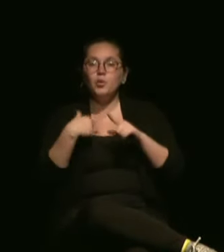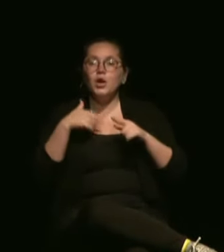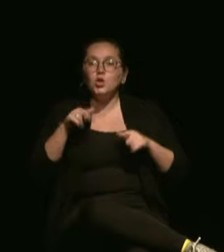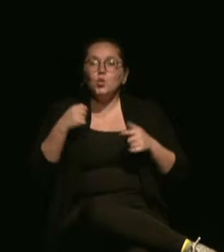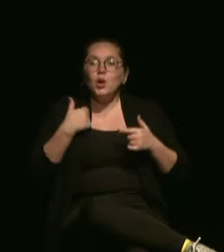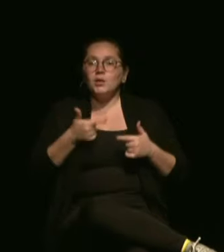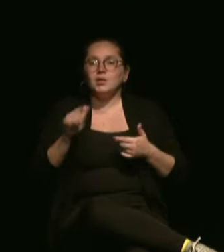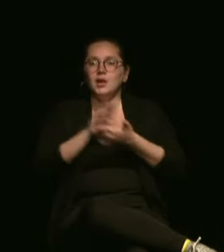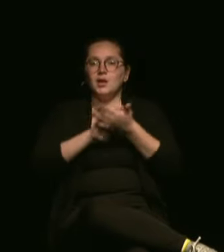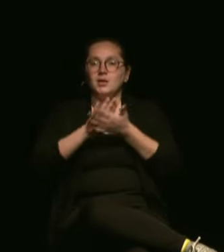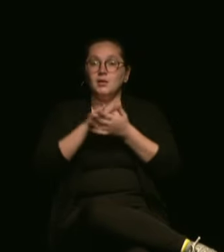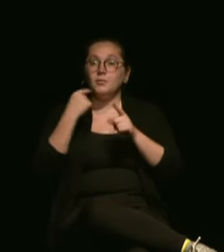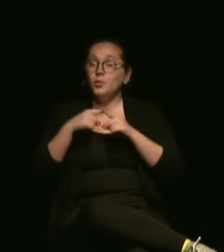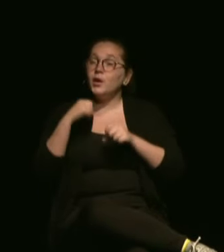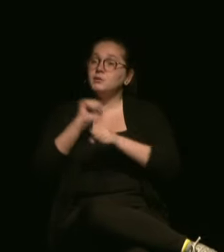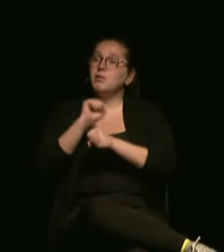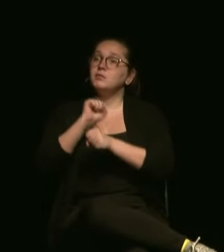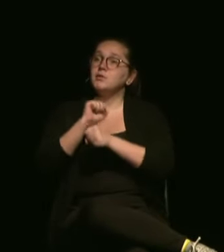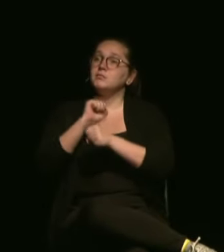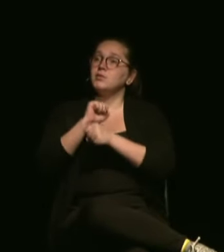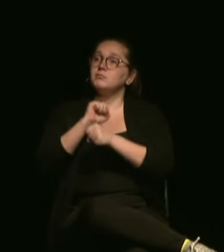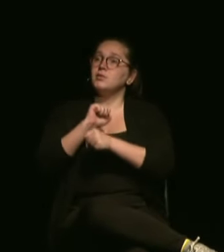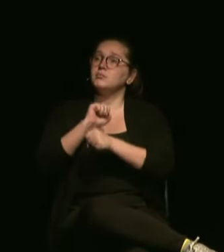esperando ir para Moscou e nunca vão, né?